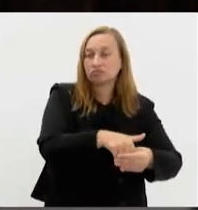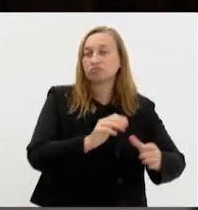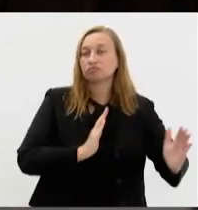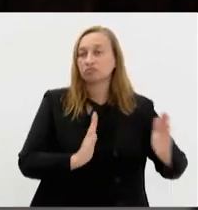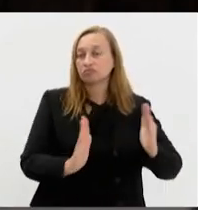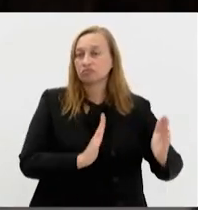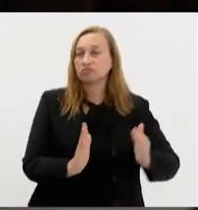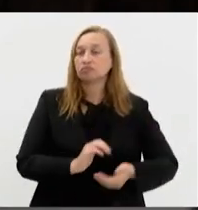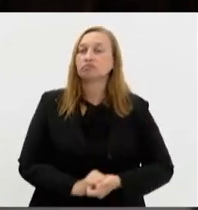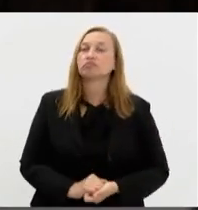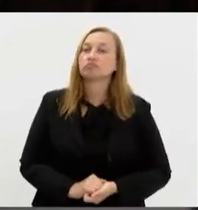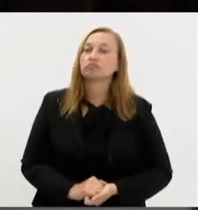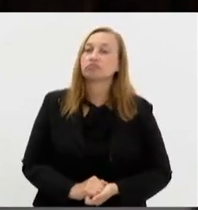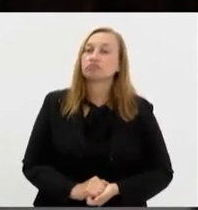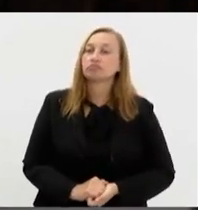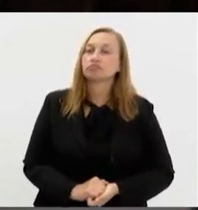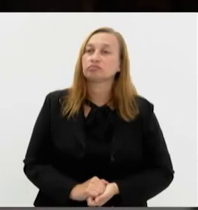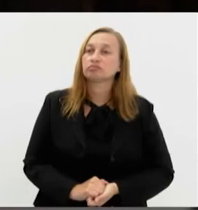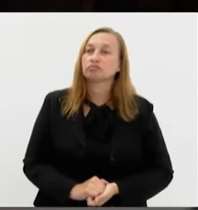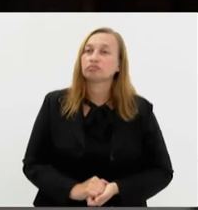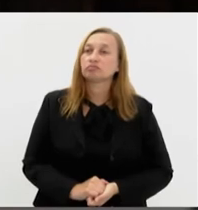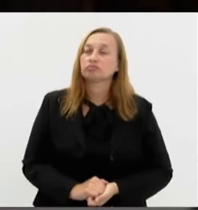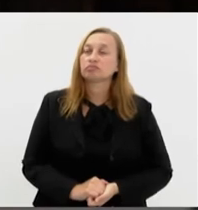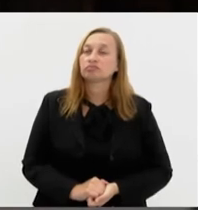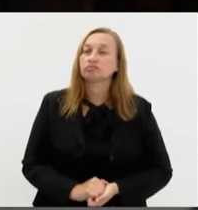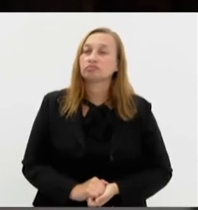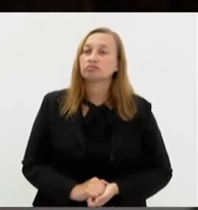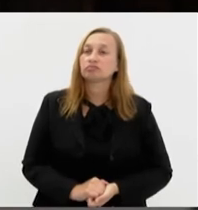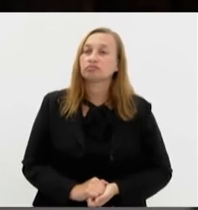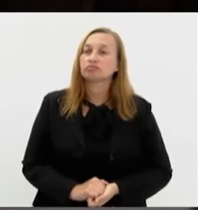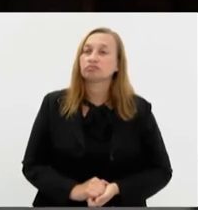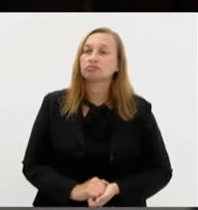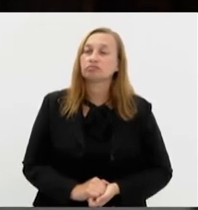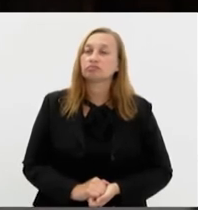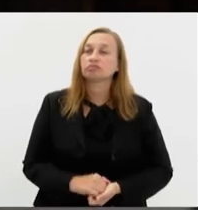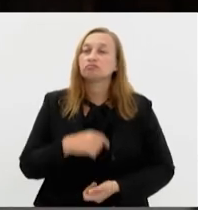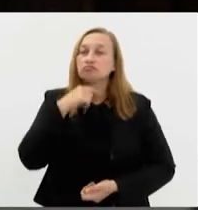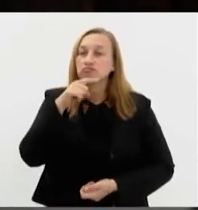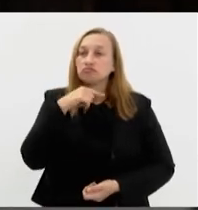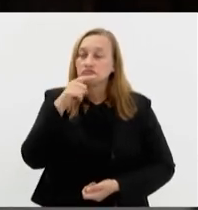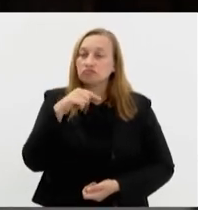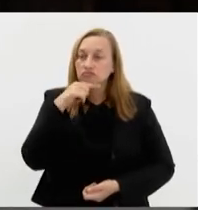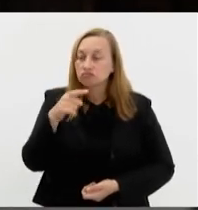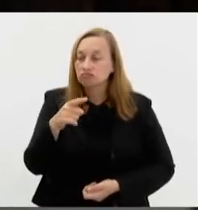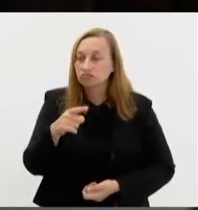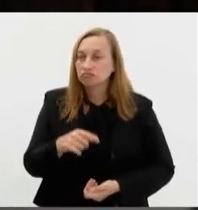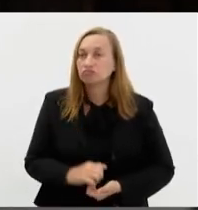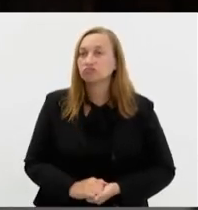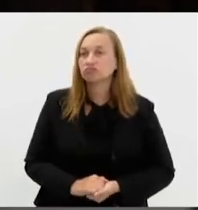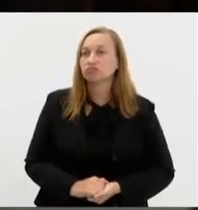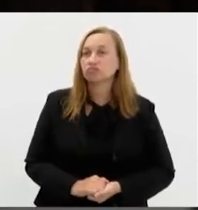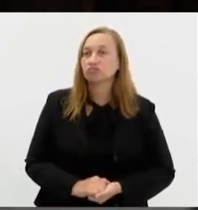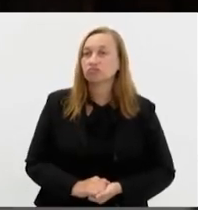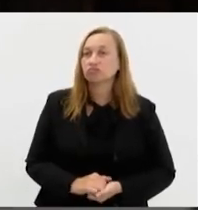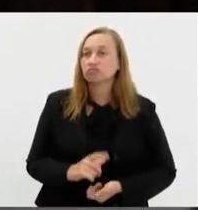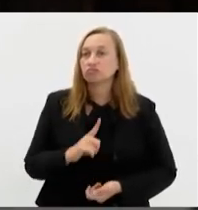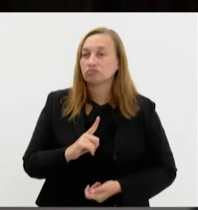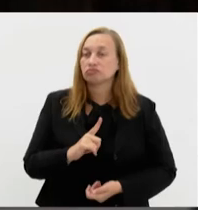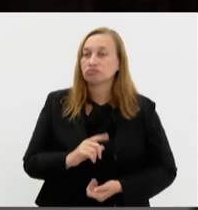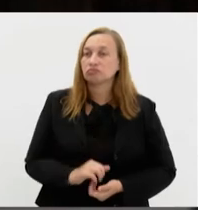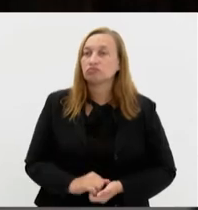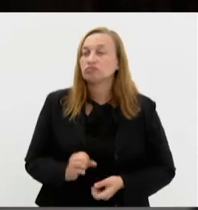eleitoral desse modo uma das grandes dúvidas que surgem é quanto a